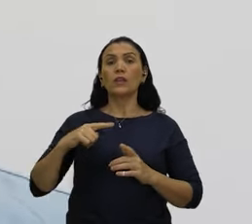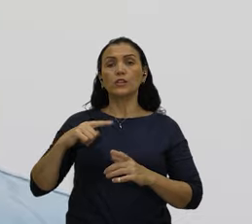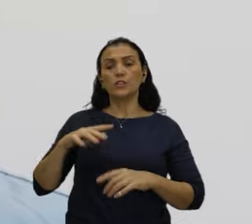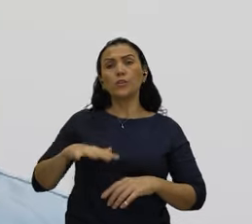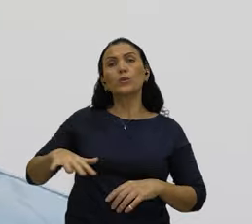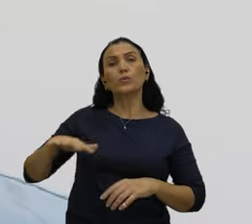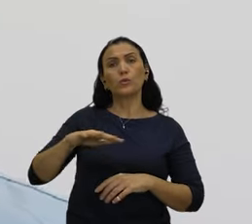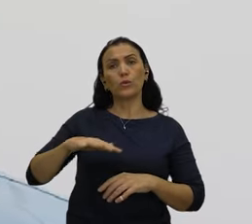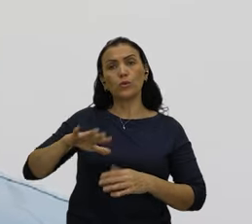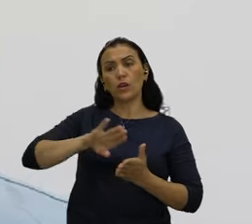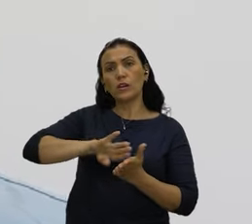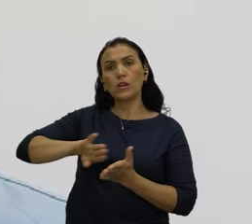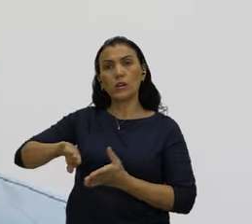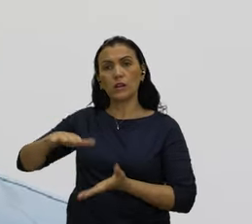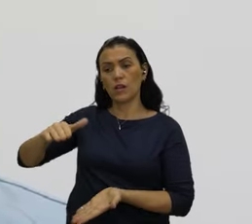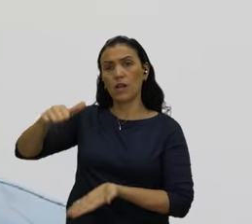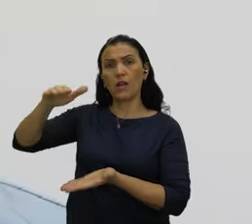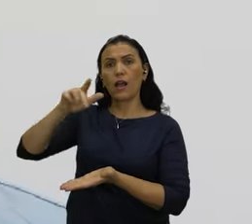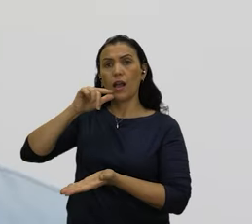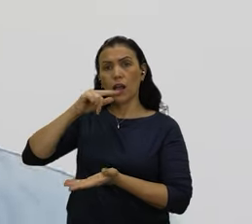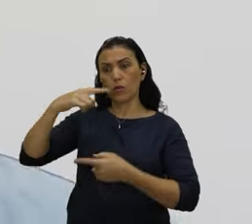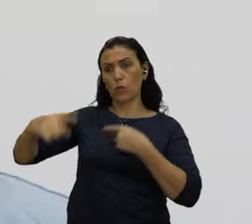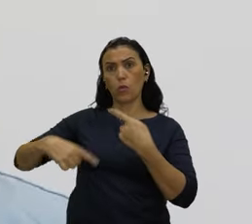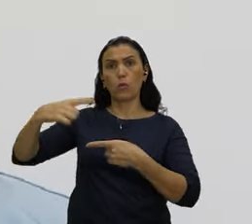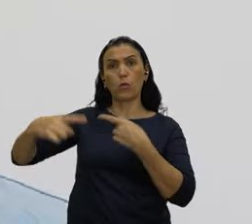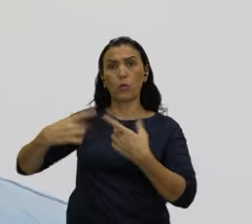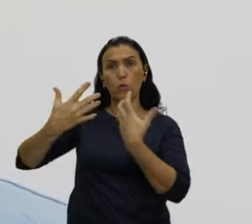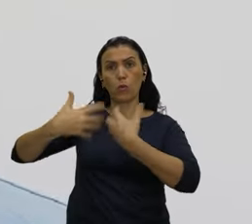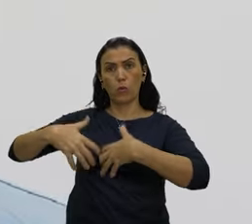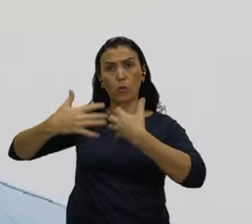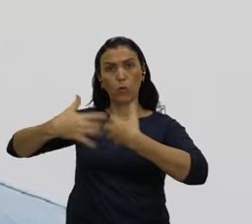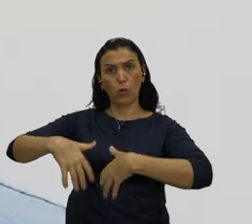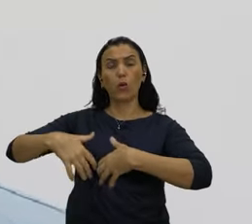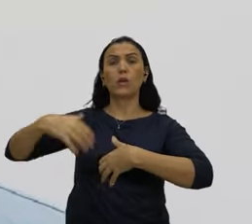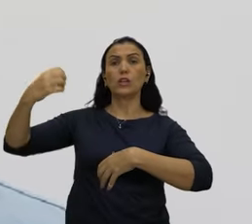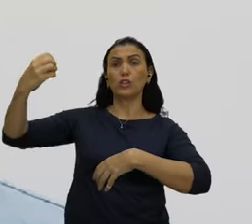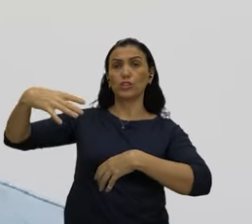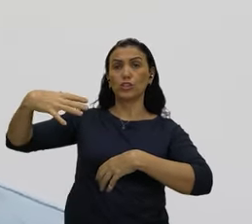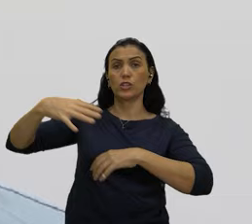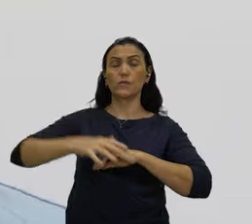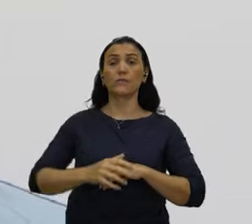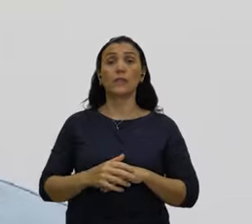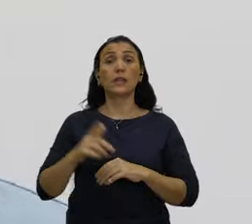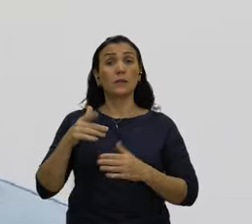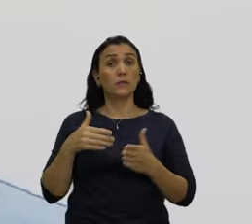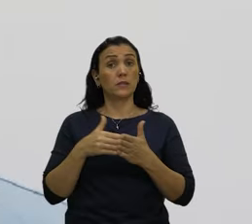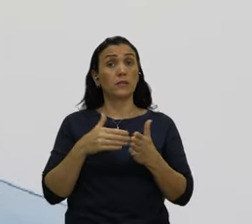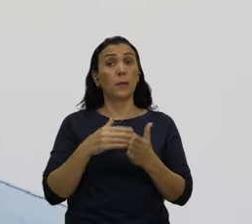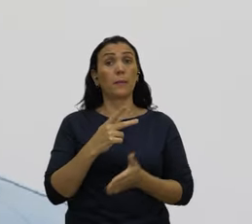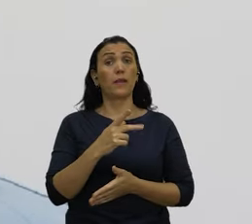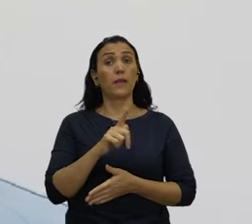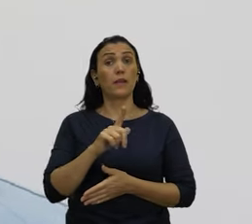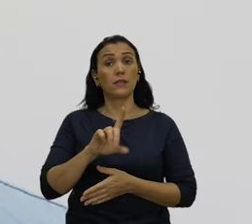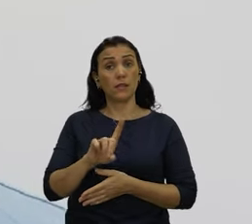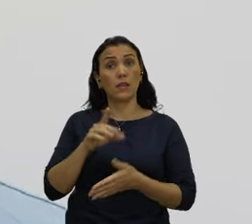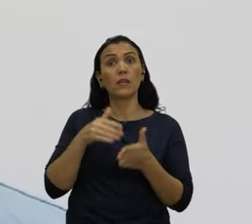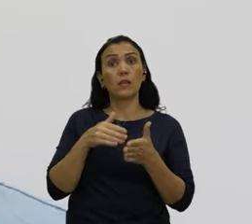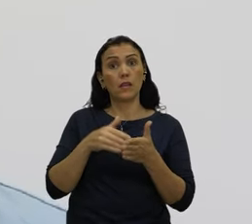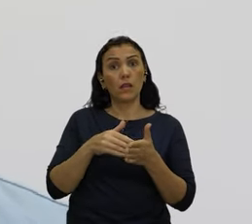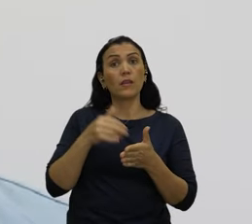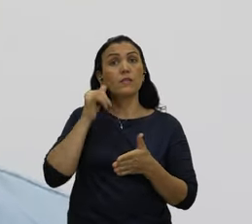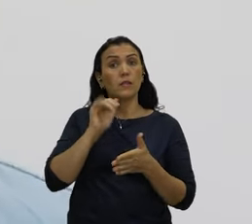uma unidade de água de reservatórios para a produção de energia elétrica. E é importante que haja limite para esse PLD, para que não